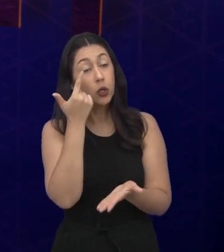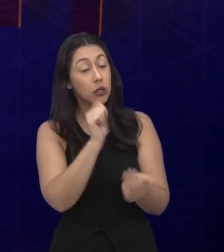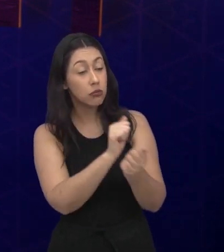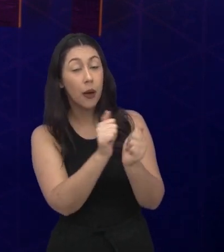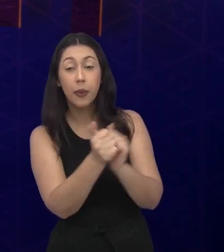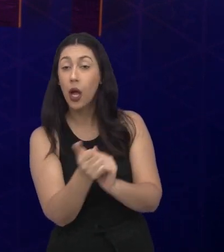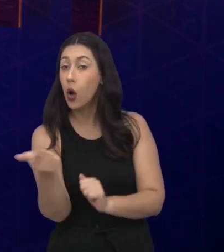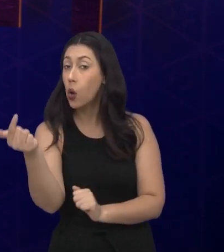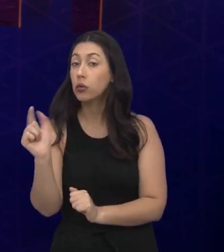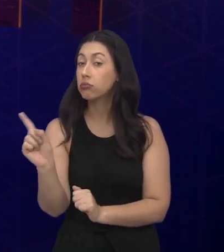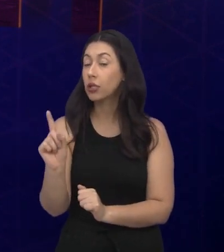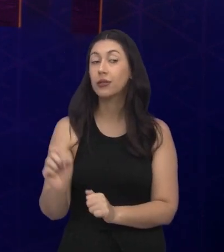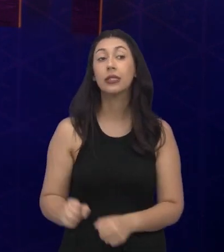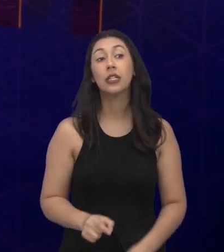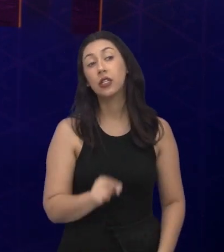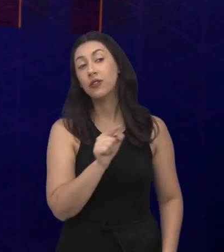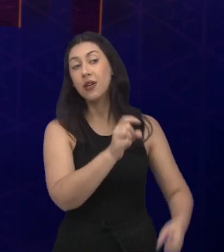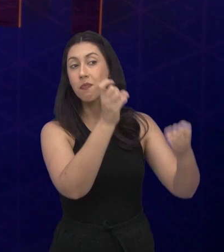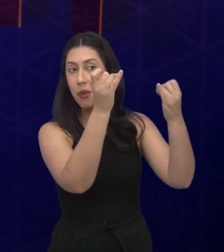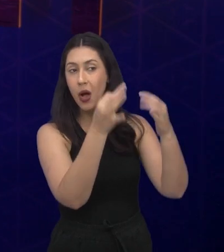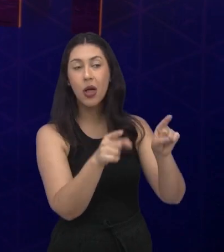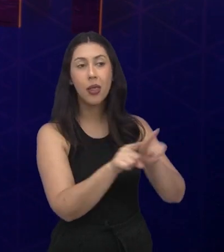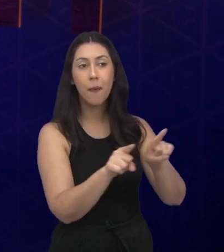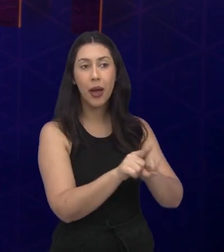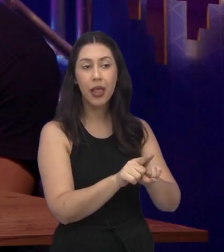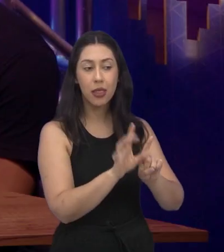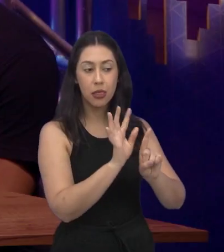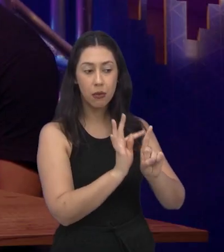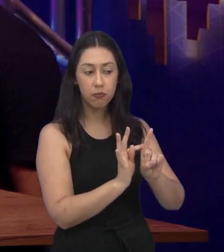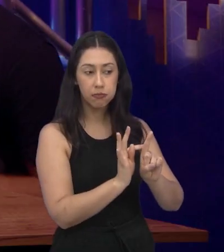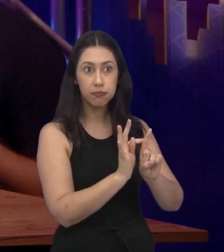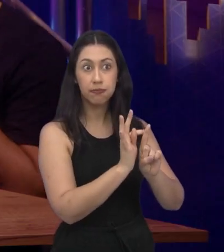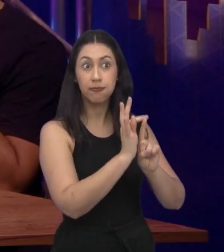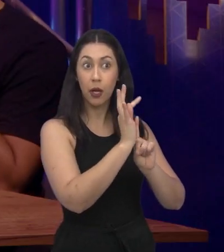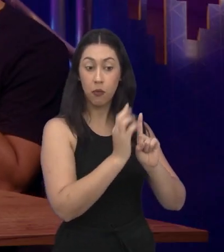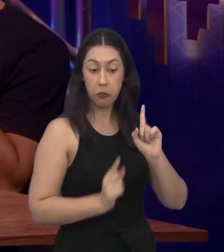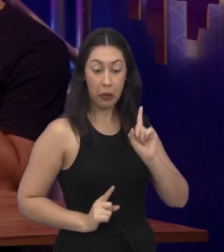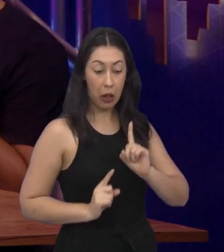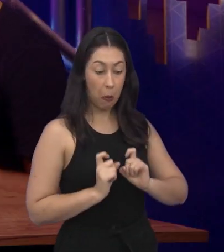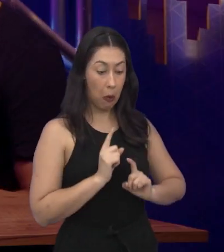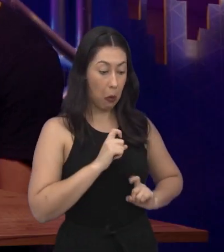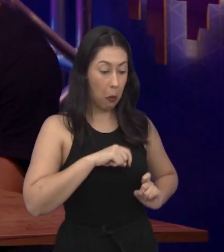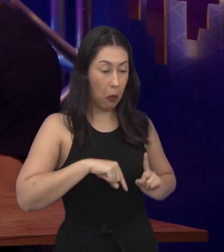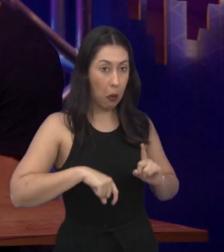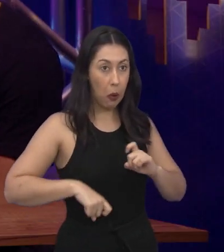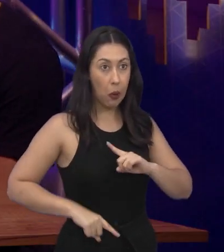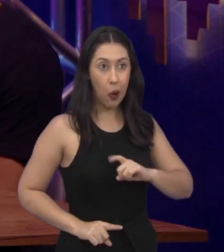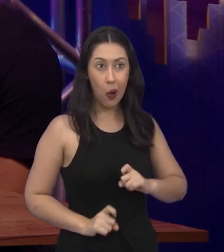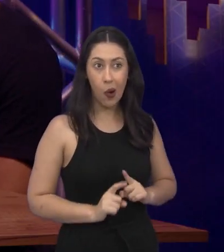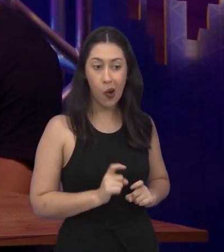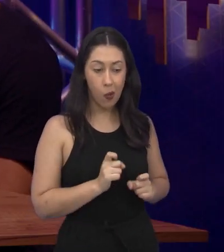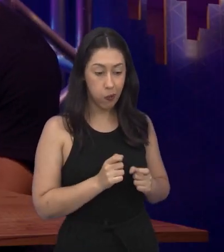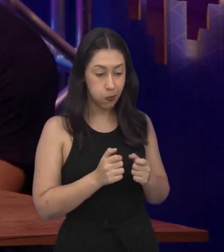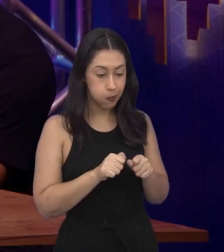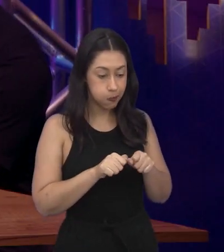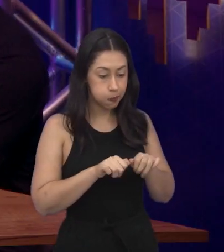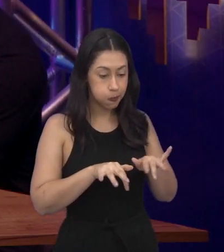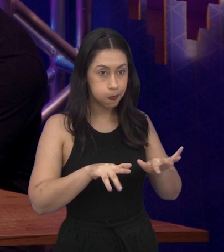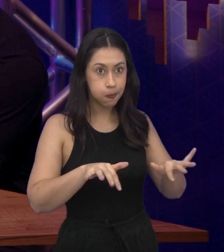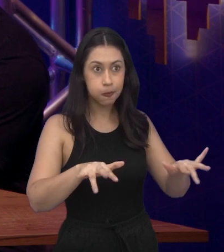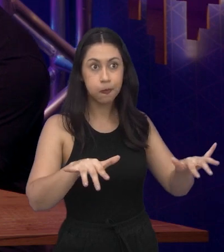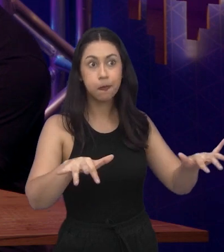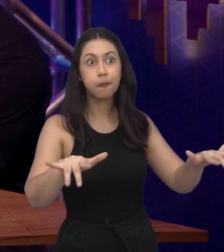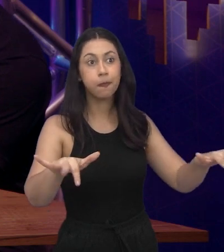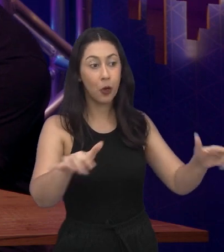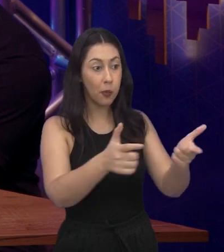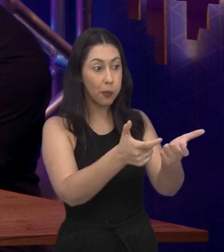mas muitas que não. E você falou dessa questão de aumentar a temperatura e daí um parasita pode, né, ter uma